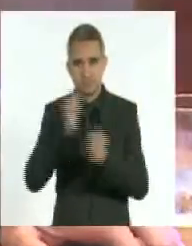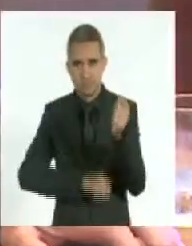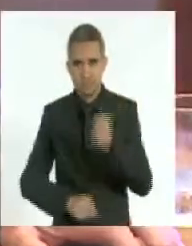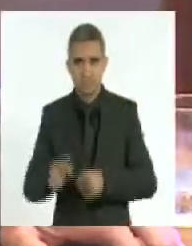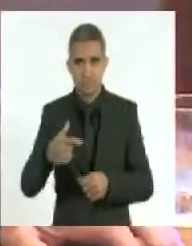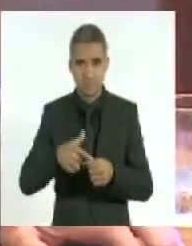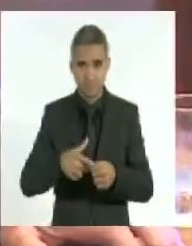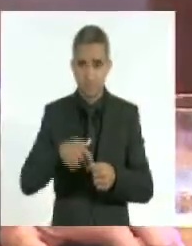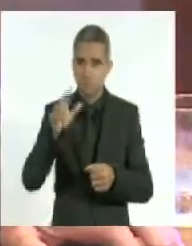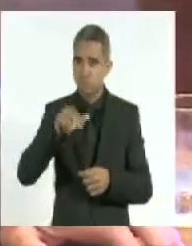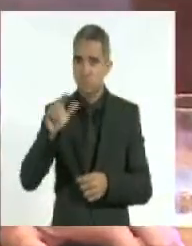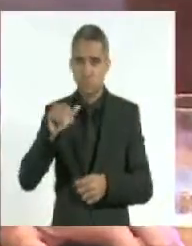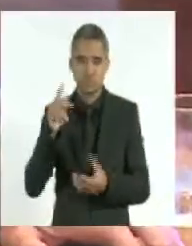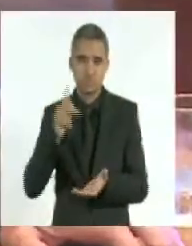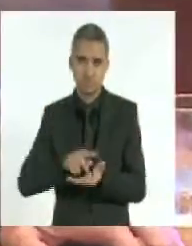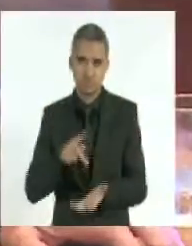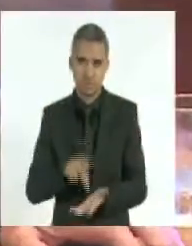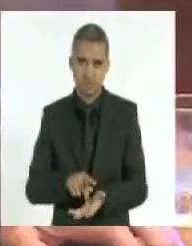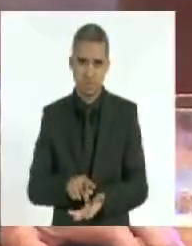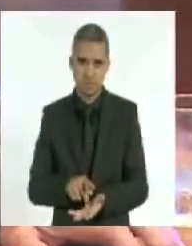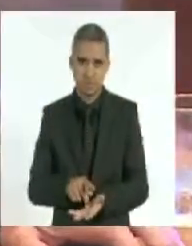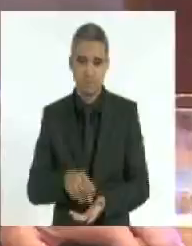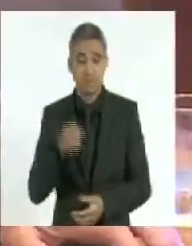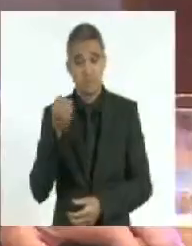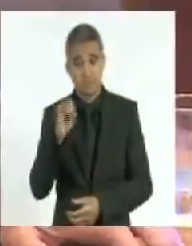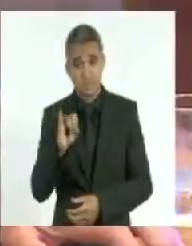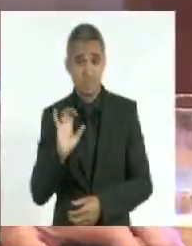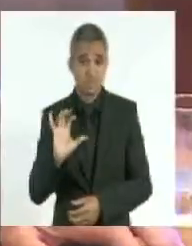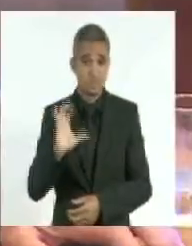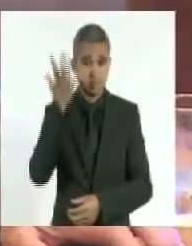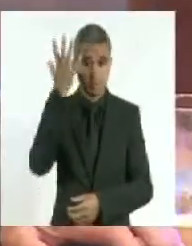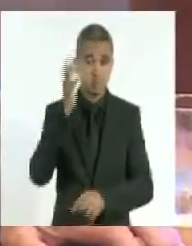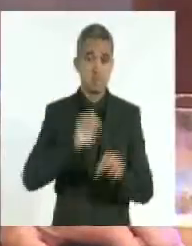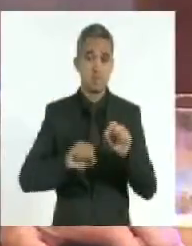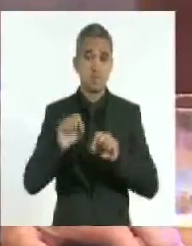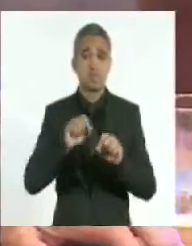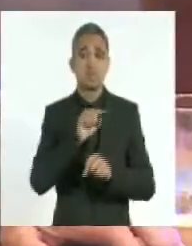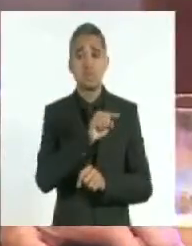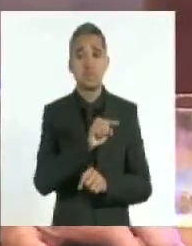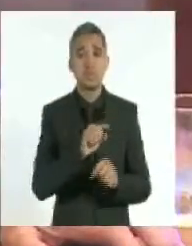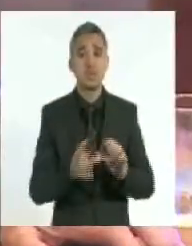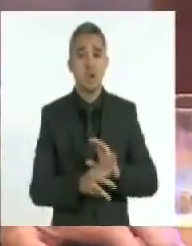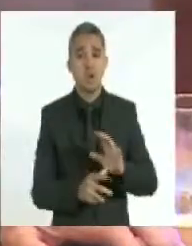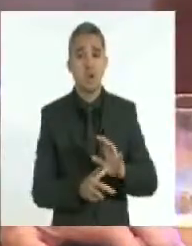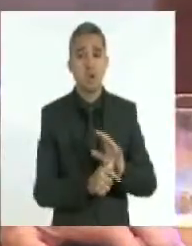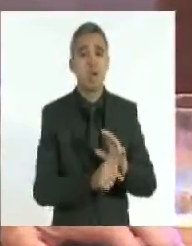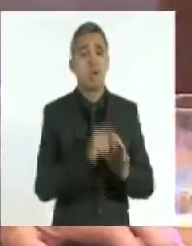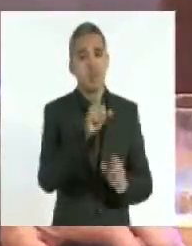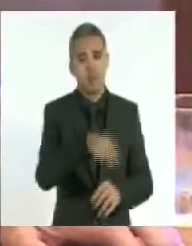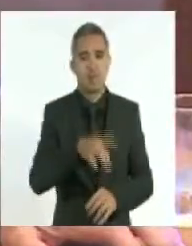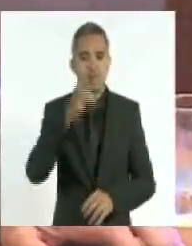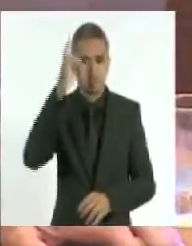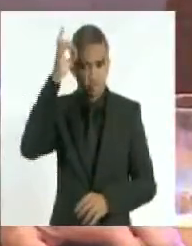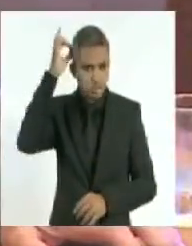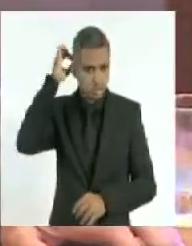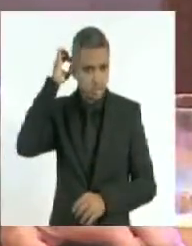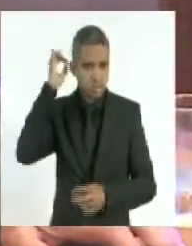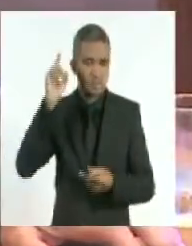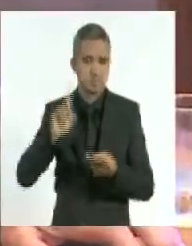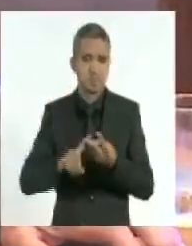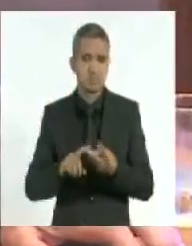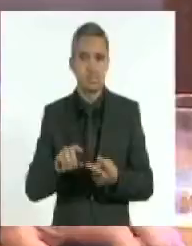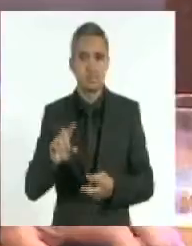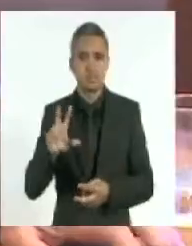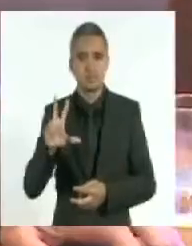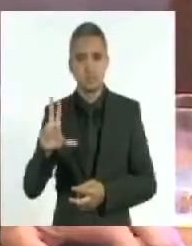eleitoral, foi da parte da Dilma, do Gabinete Civil, para poder se eleger, foi do Lula, que teve